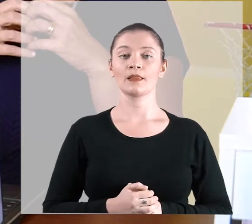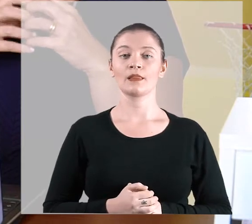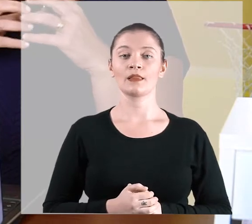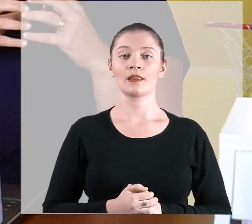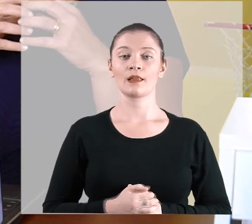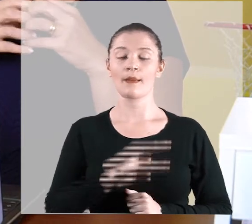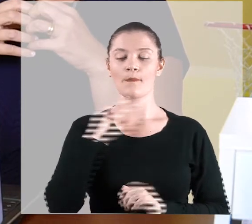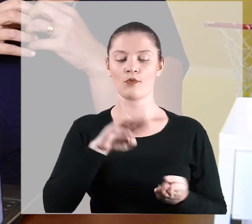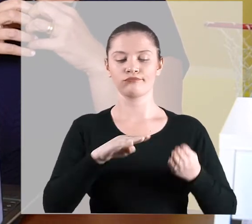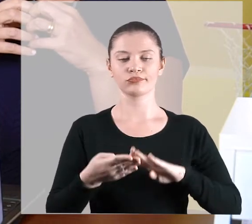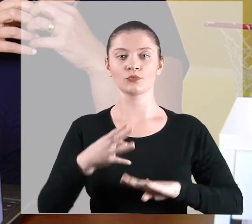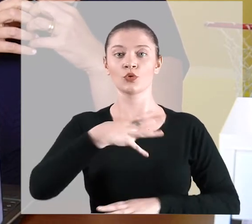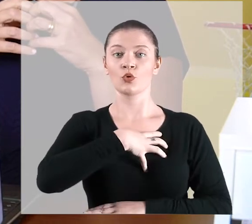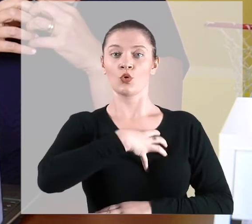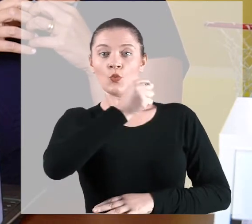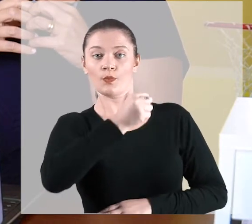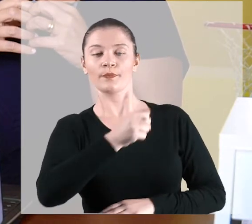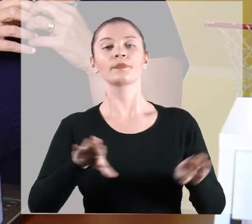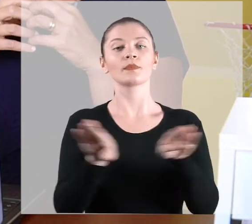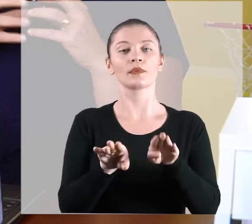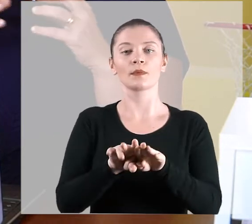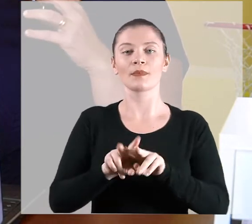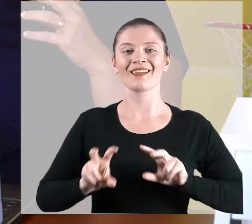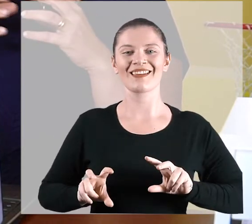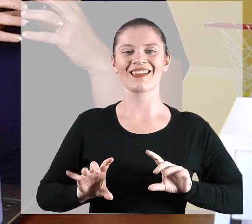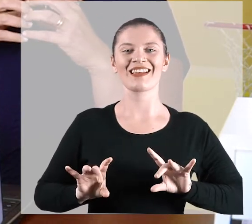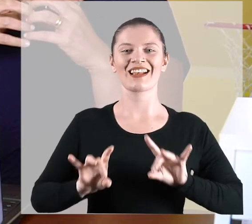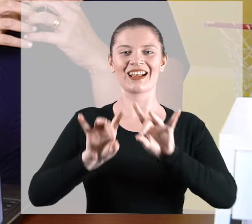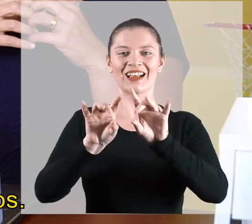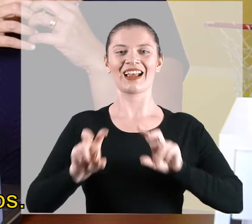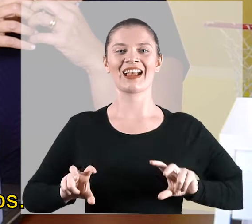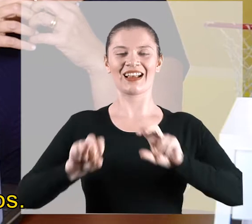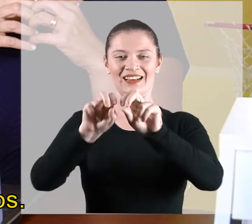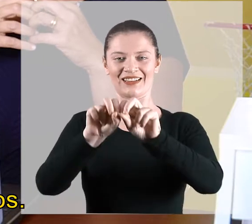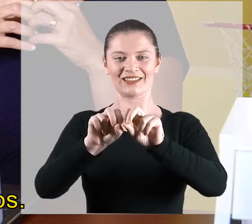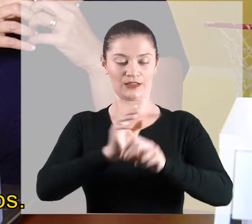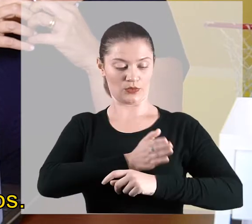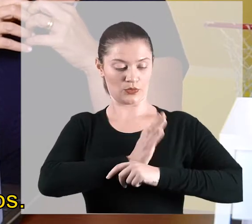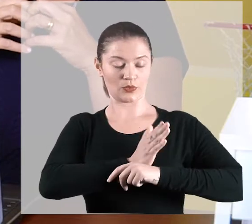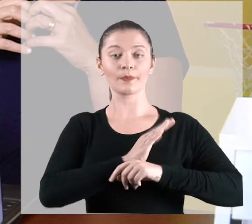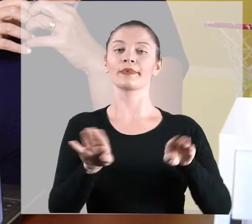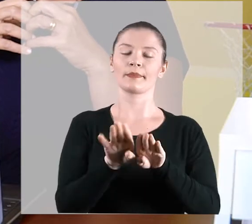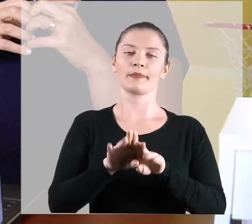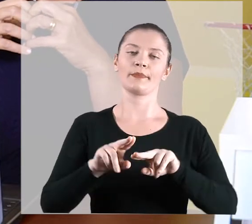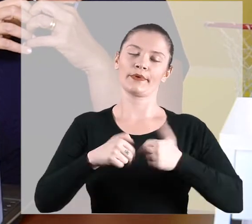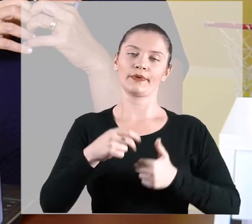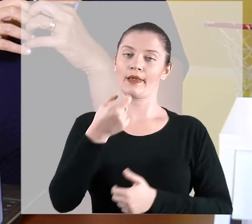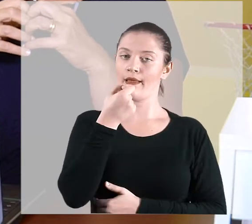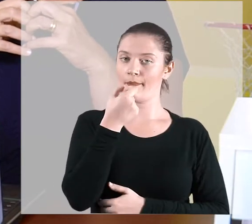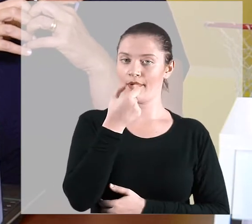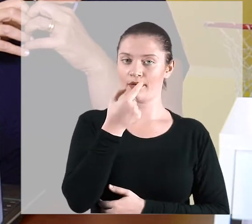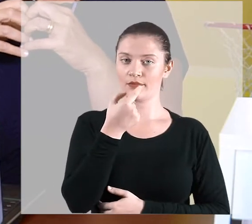suicídio, doença cardiovascular e câncer, né? Com certeza as duas últimas a ver com a questão de hormônios, e suicídio